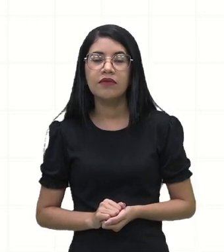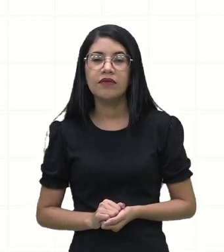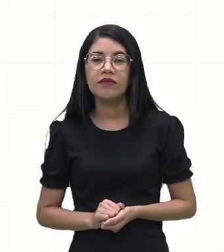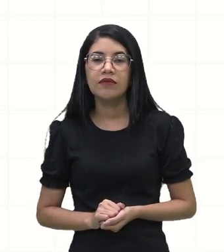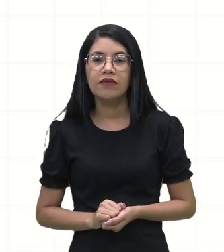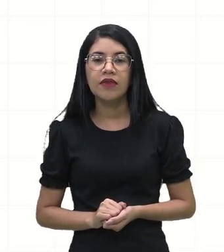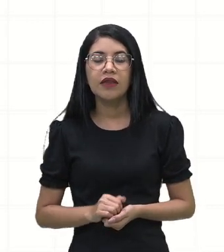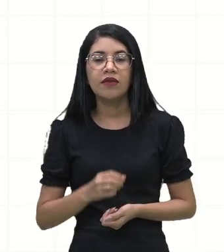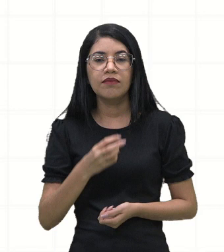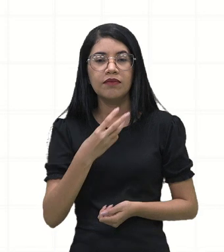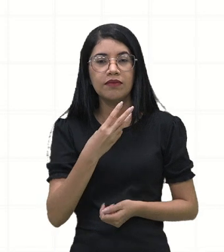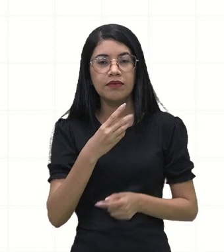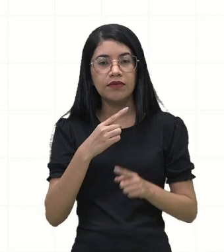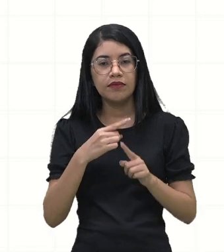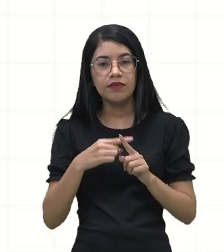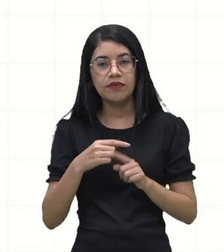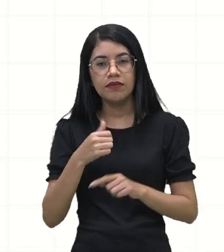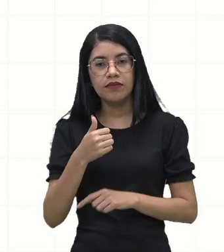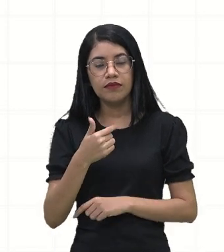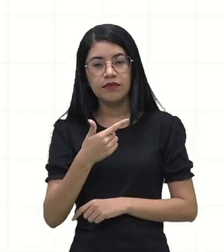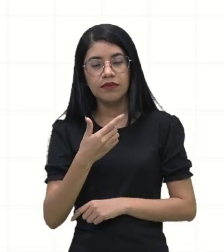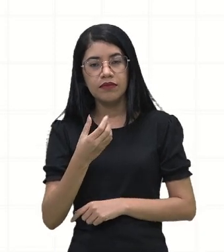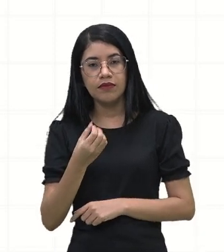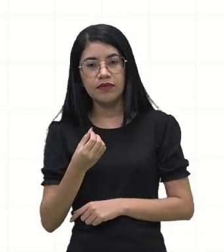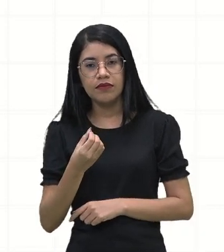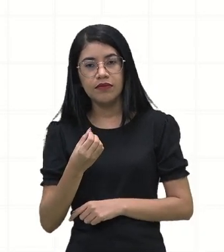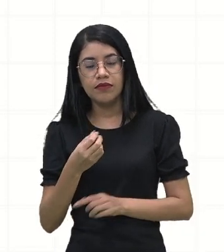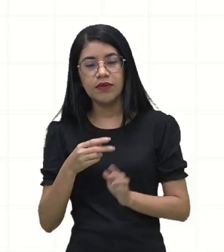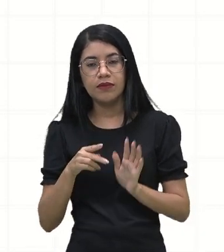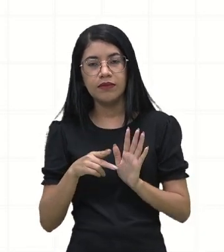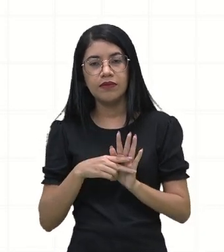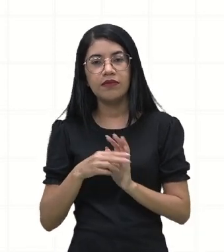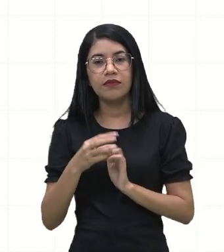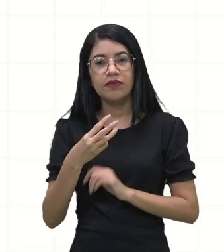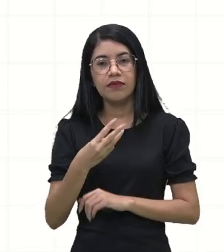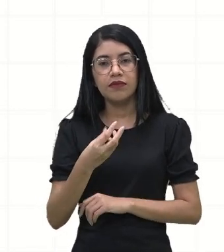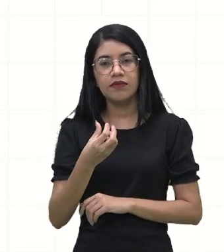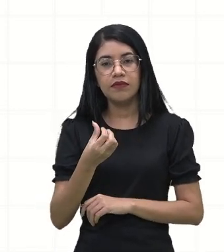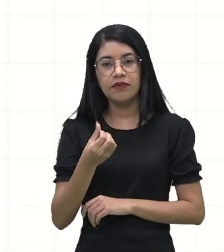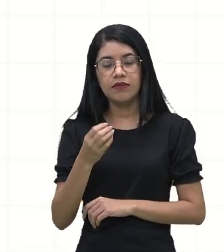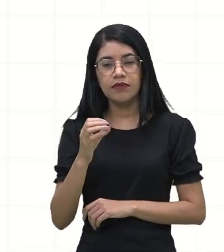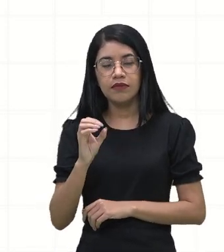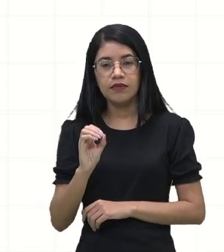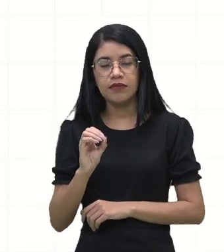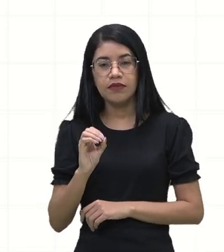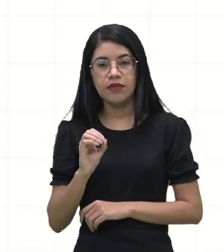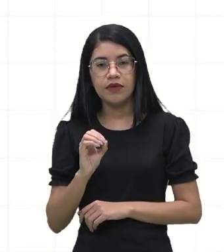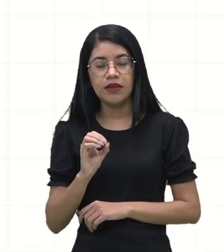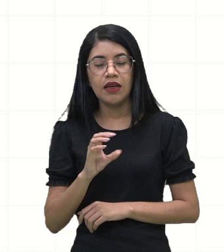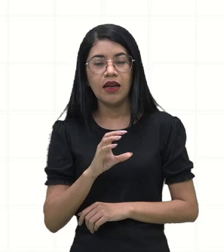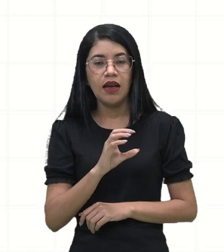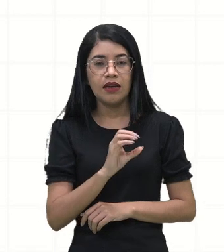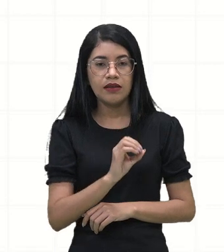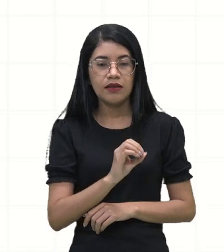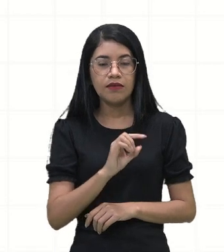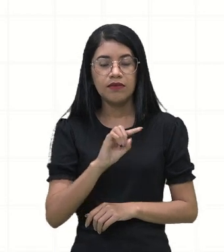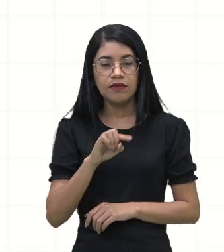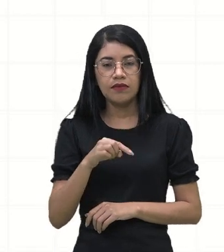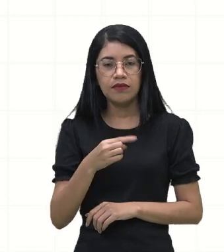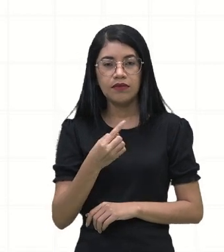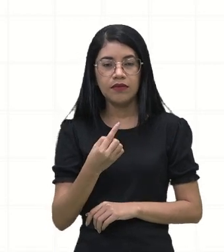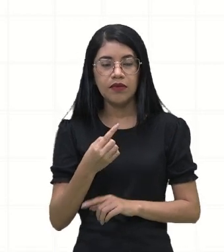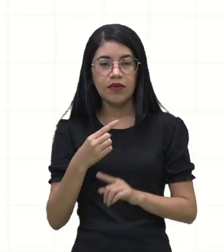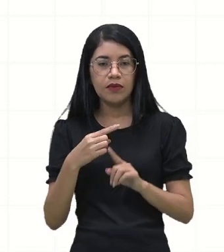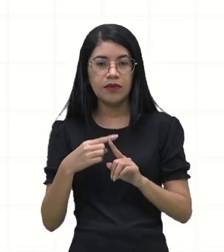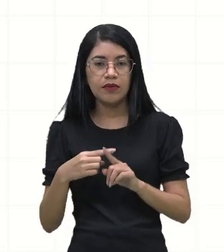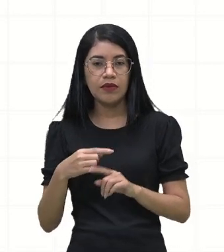que vai dar 360. Aí você tem qual é o outro valor? Ó, o 0,1, que vai